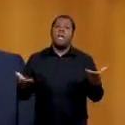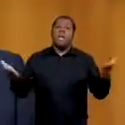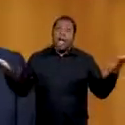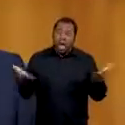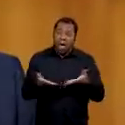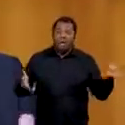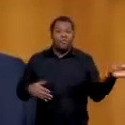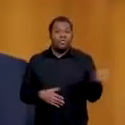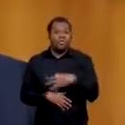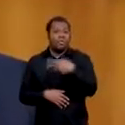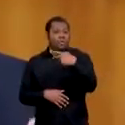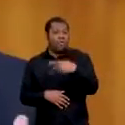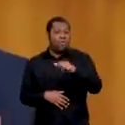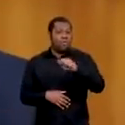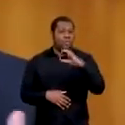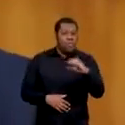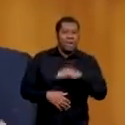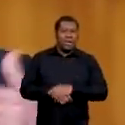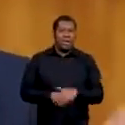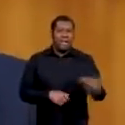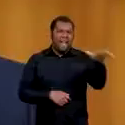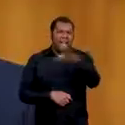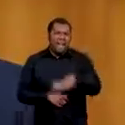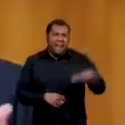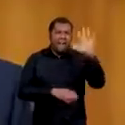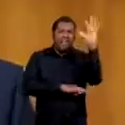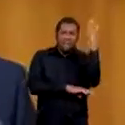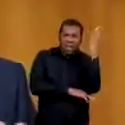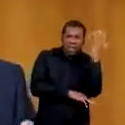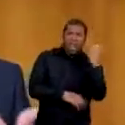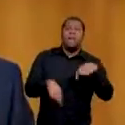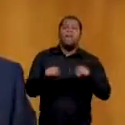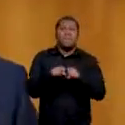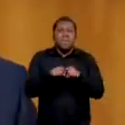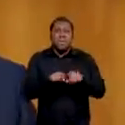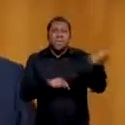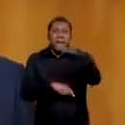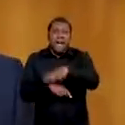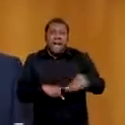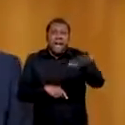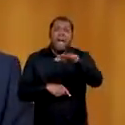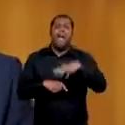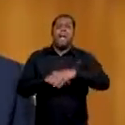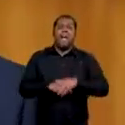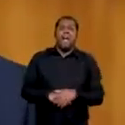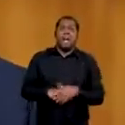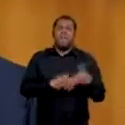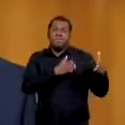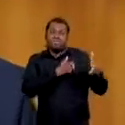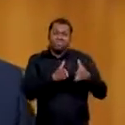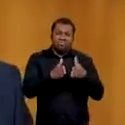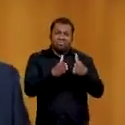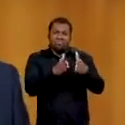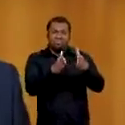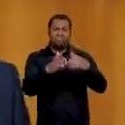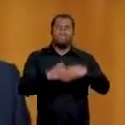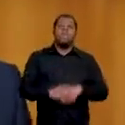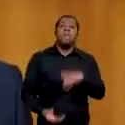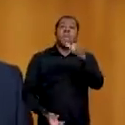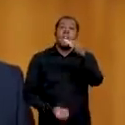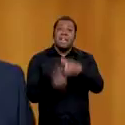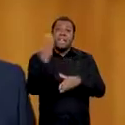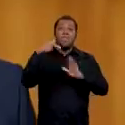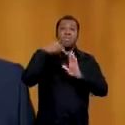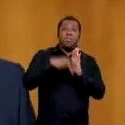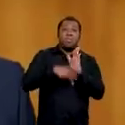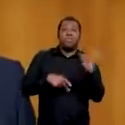questão de rodovia, de ferrovia, a questão do saneamento básico. Nós vamos lançar um novo programa de Minha Casa Minha